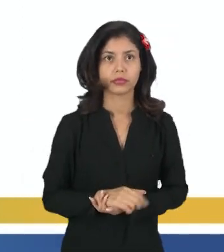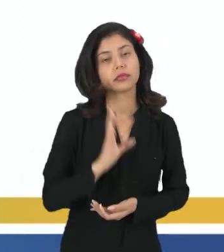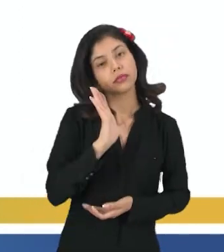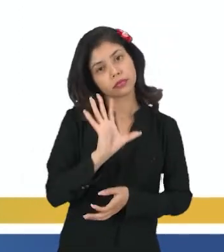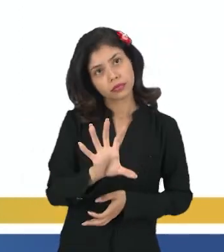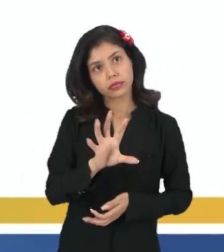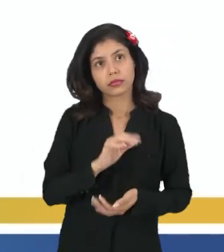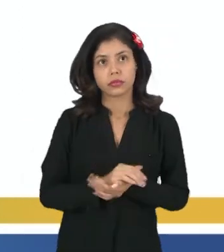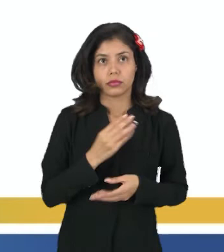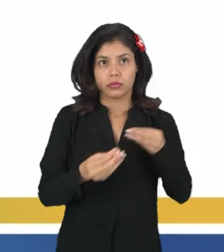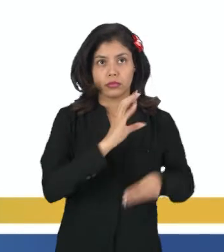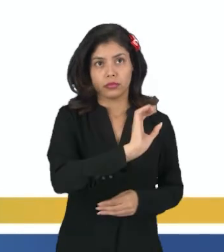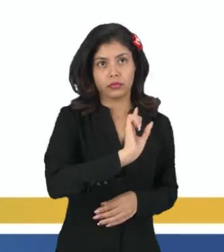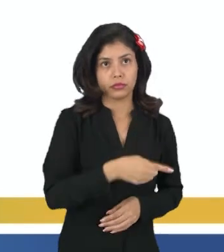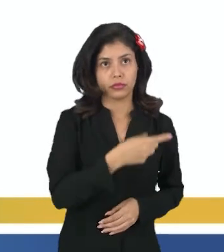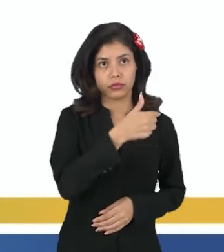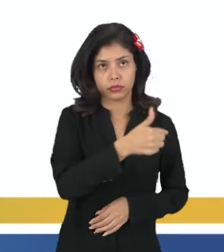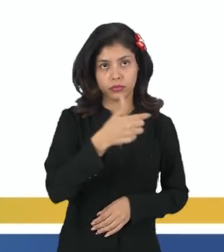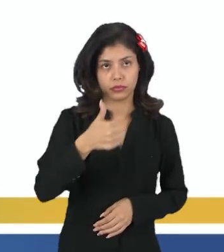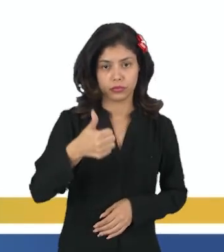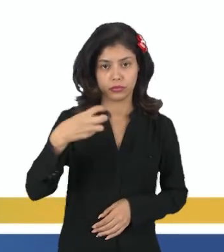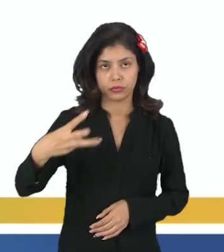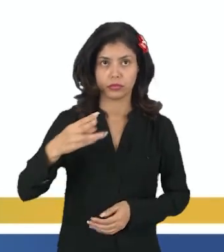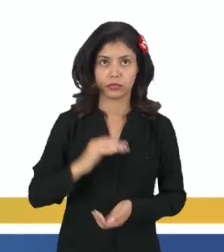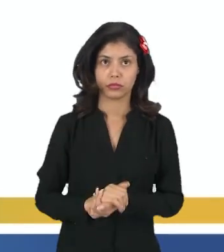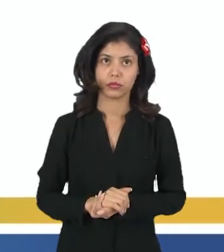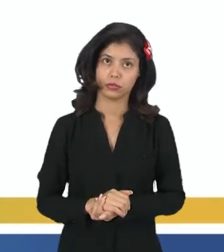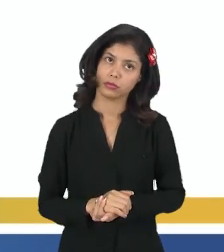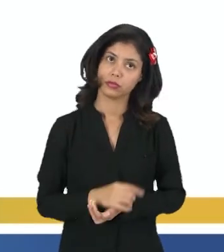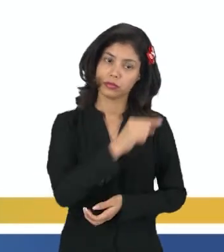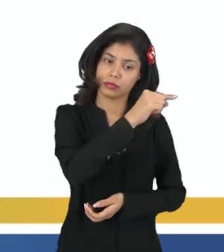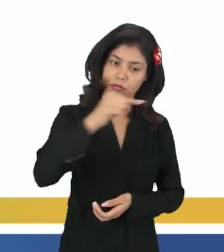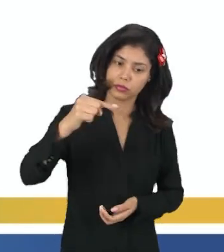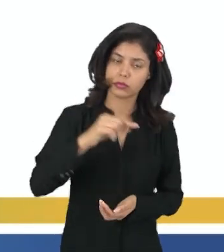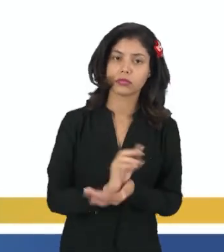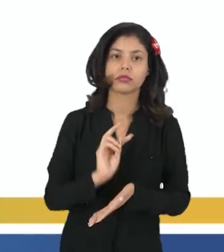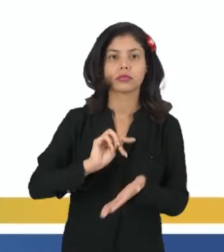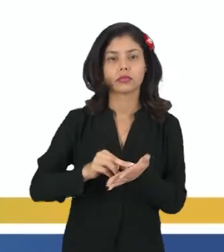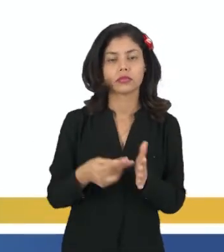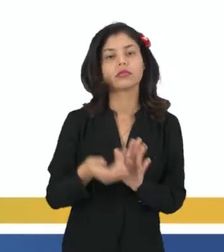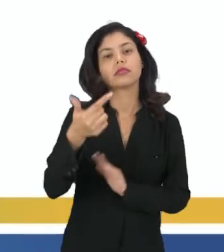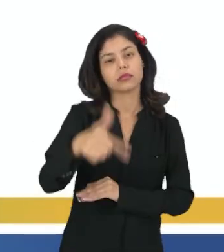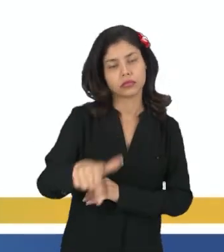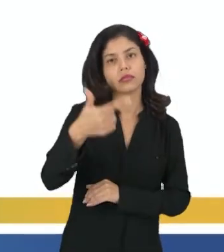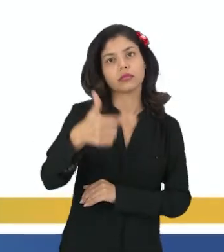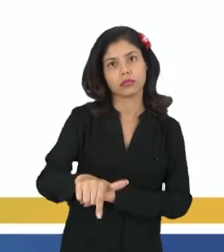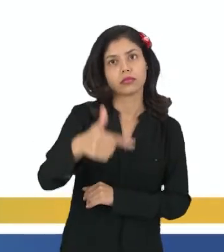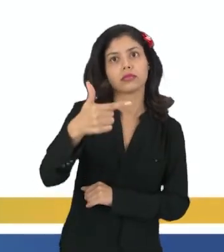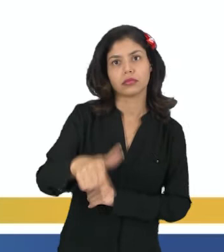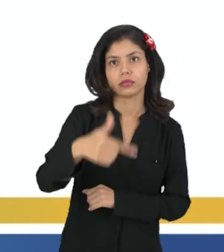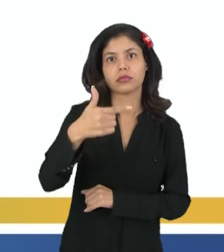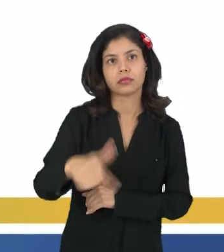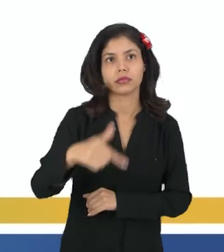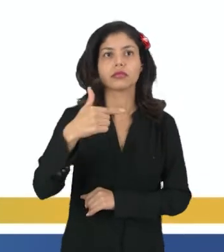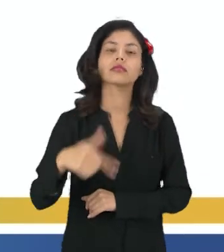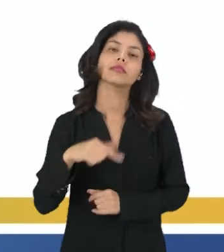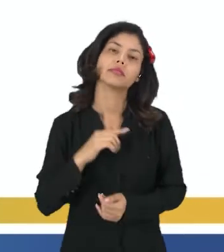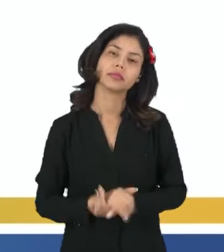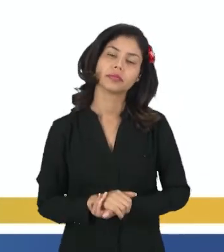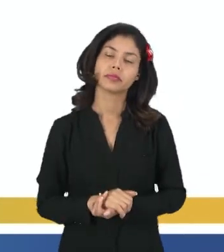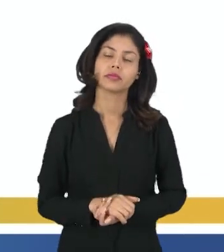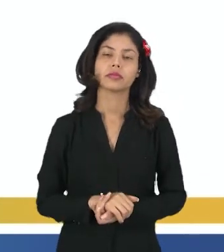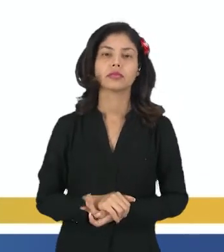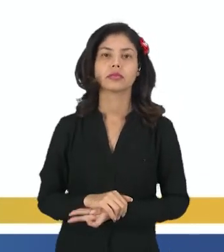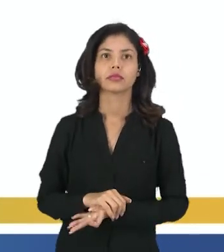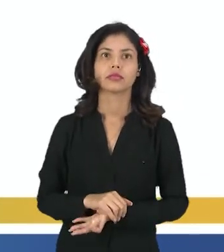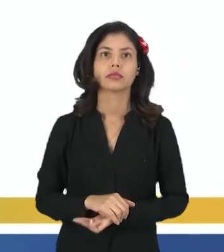assim como 0,21 três com a barriga em cima quer dizer que depois 0,100 vai